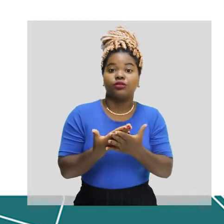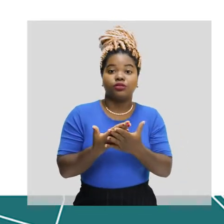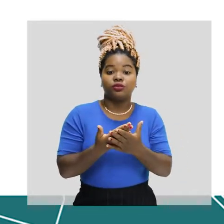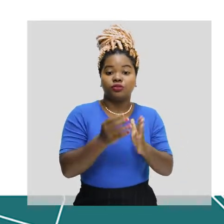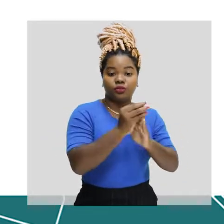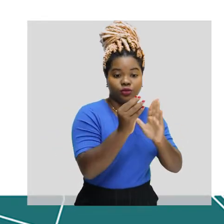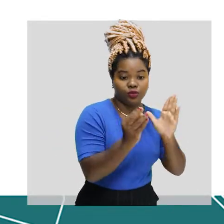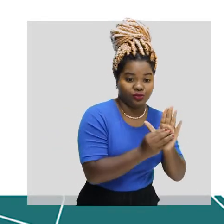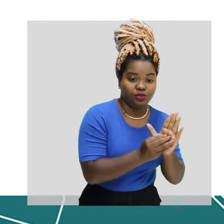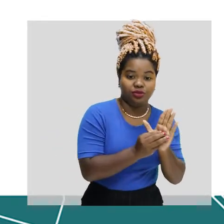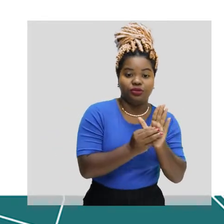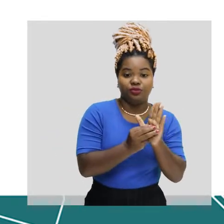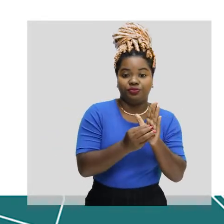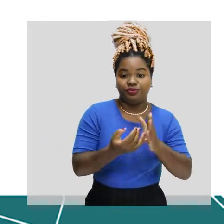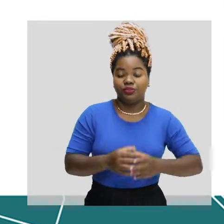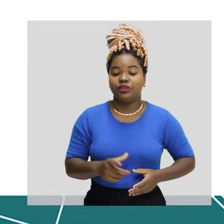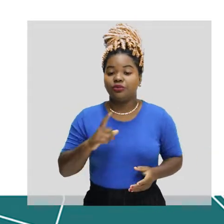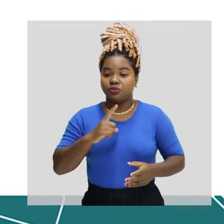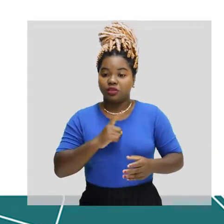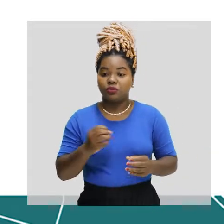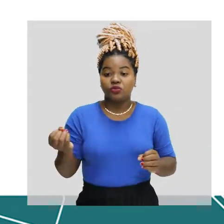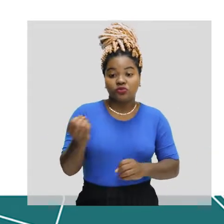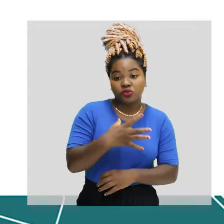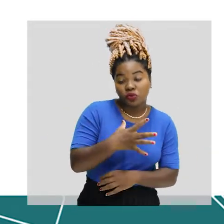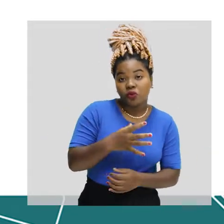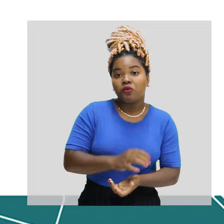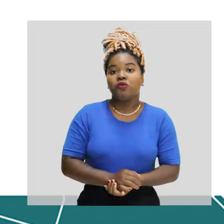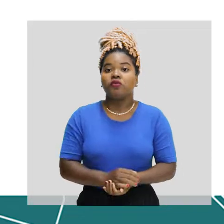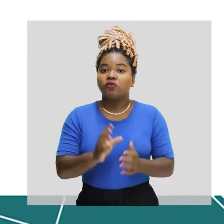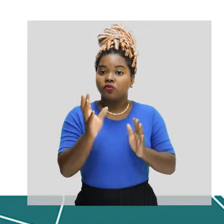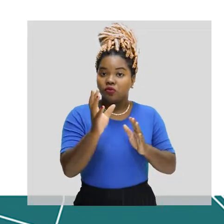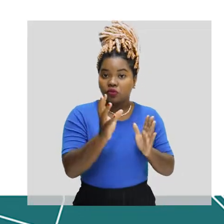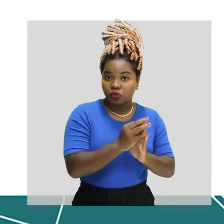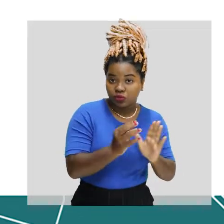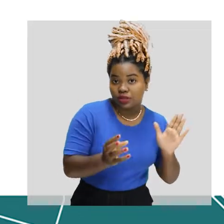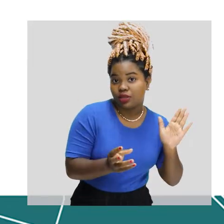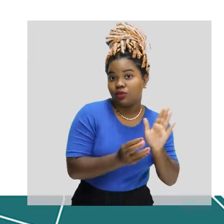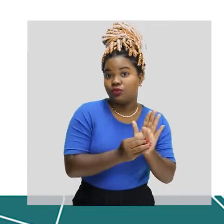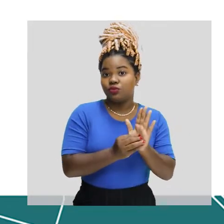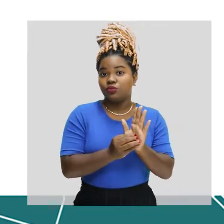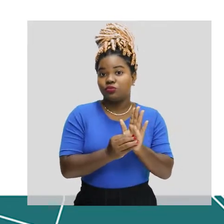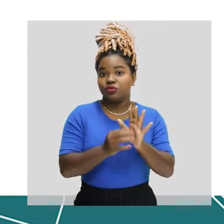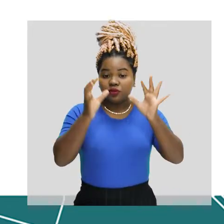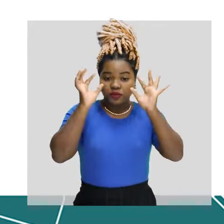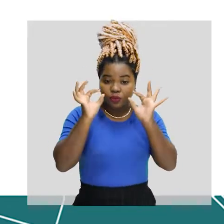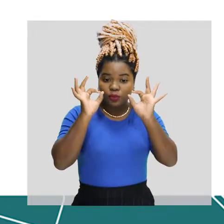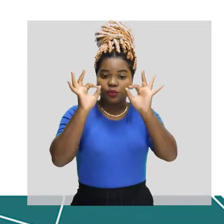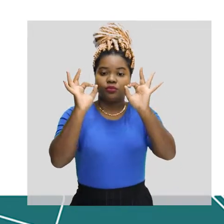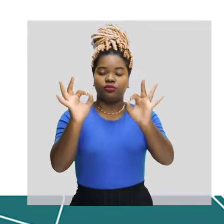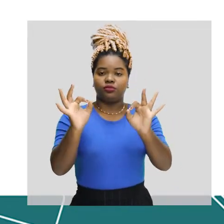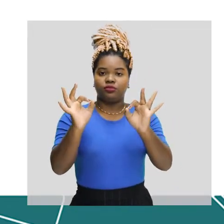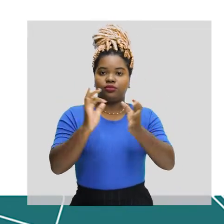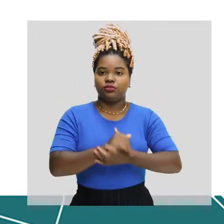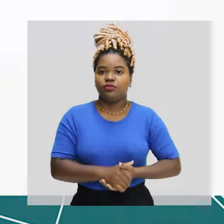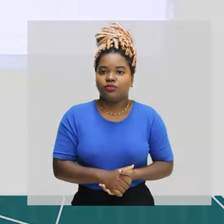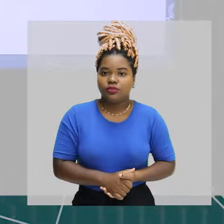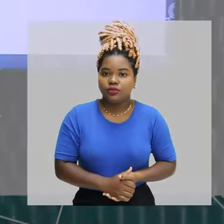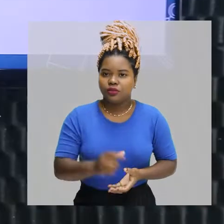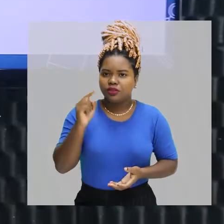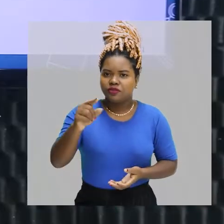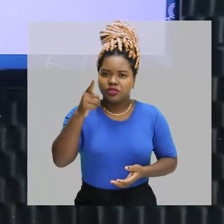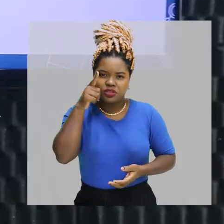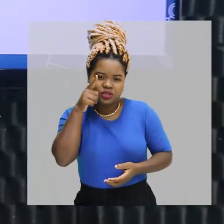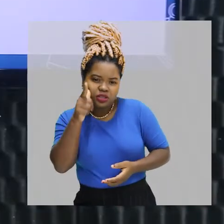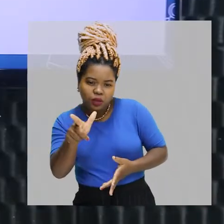conteúdo, certo? Então, estamos entrando em um novo código CAEP, tá ok? Então, ficar ligadinho aí para que vocês